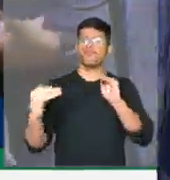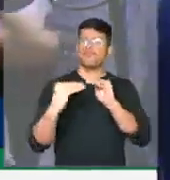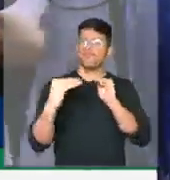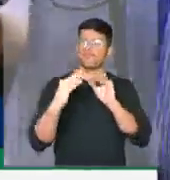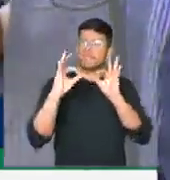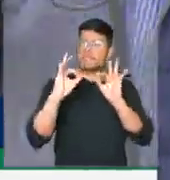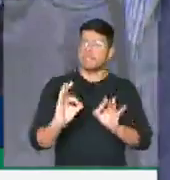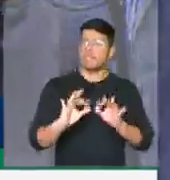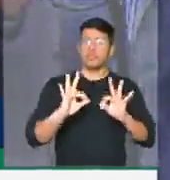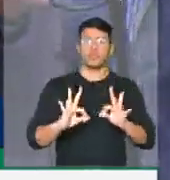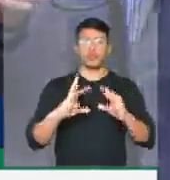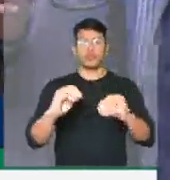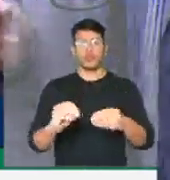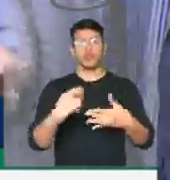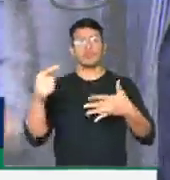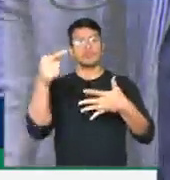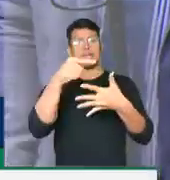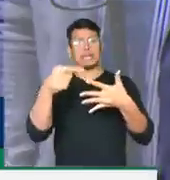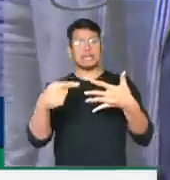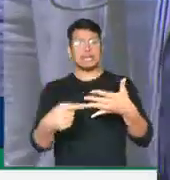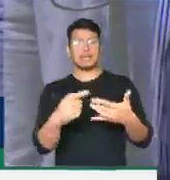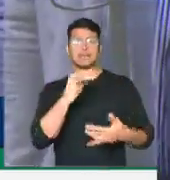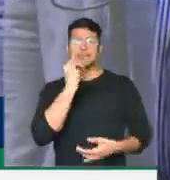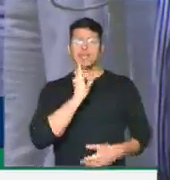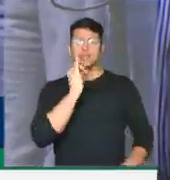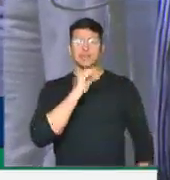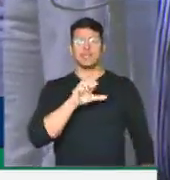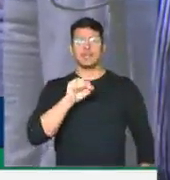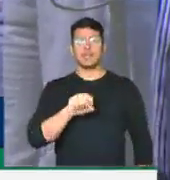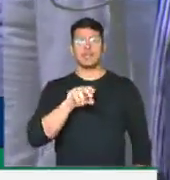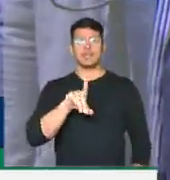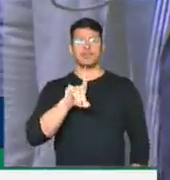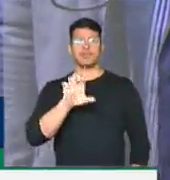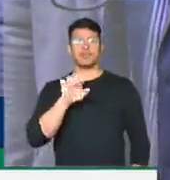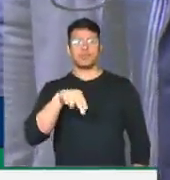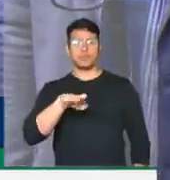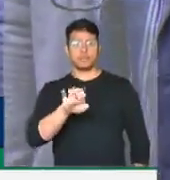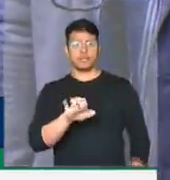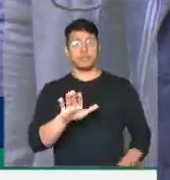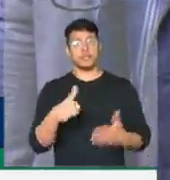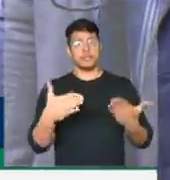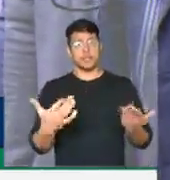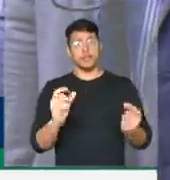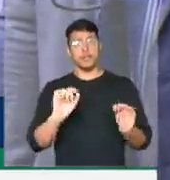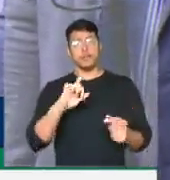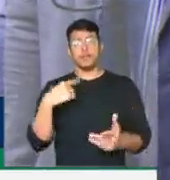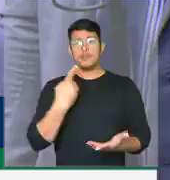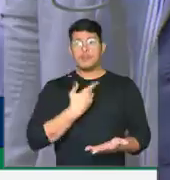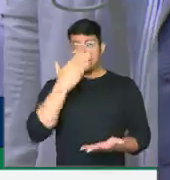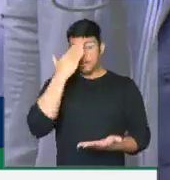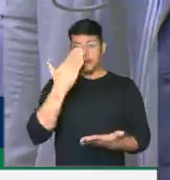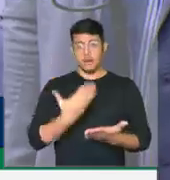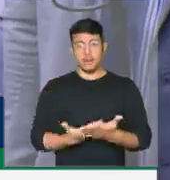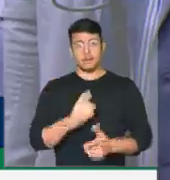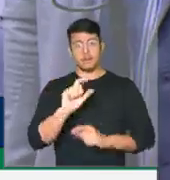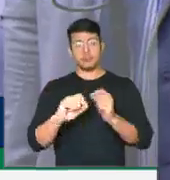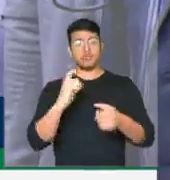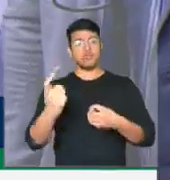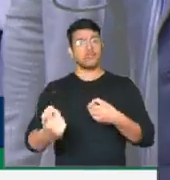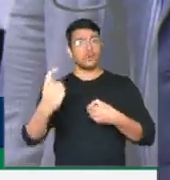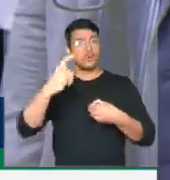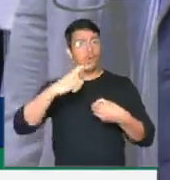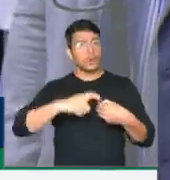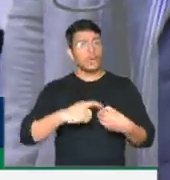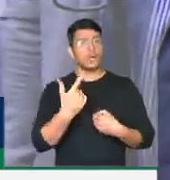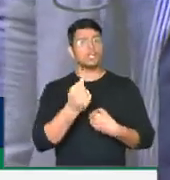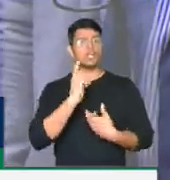medidas adotadas, no caso pela SUDENE, por exemplo. Então entendemos que o cronograma de reembolso das